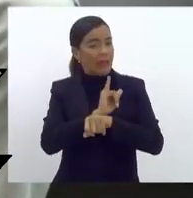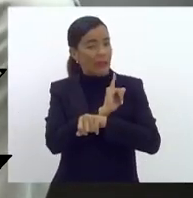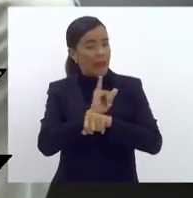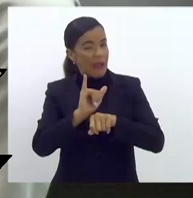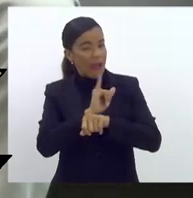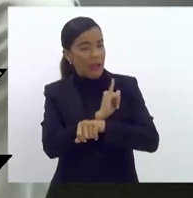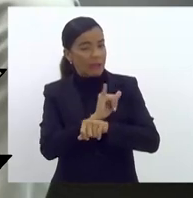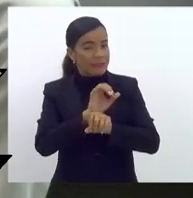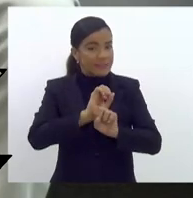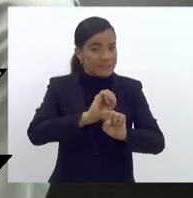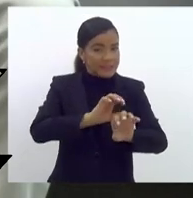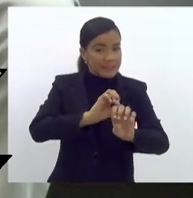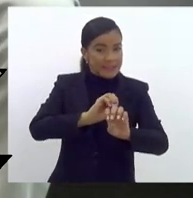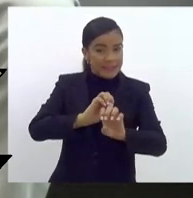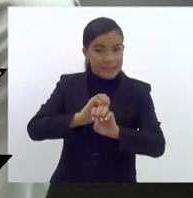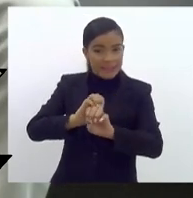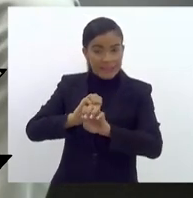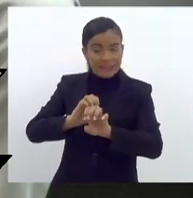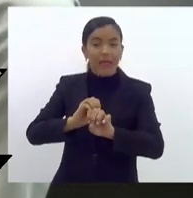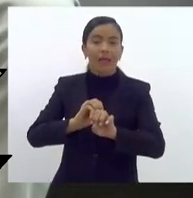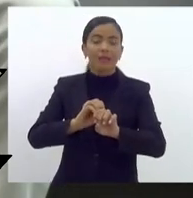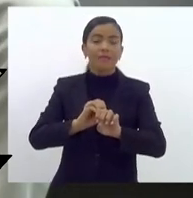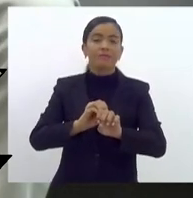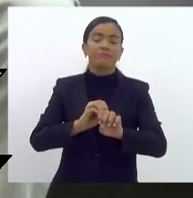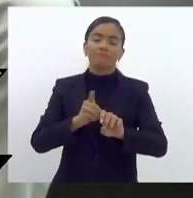disciplinar essa matéria